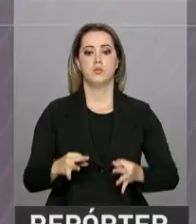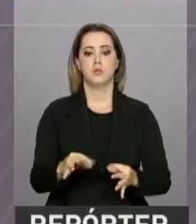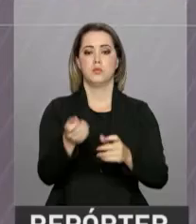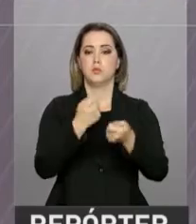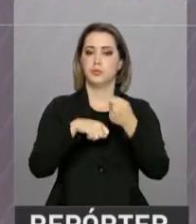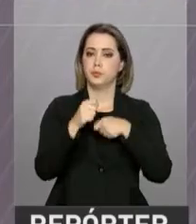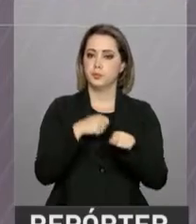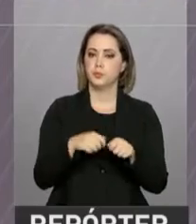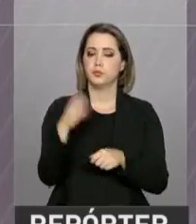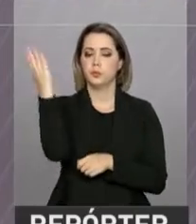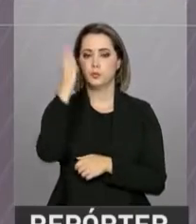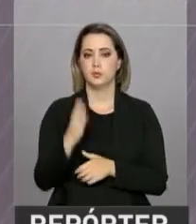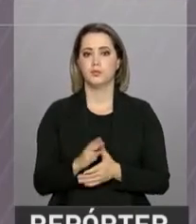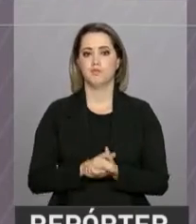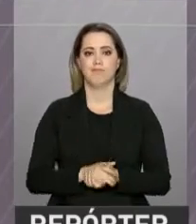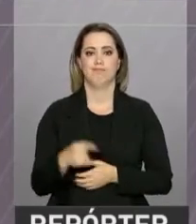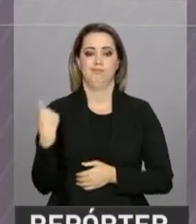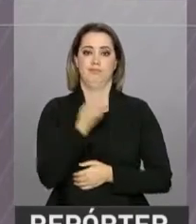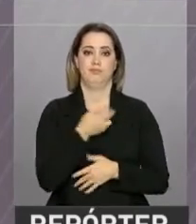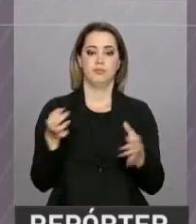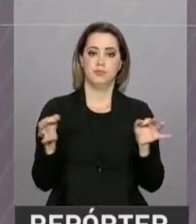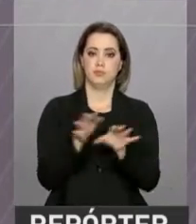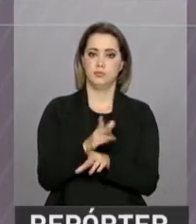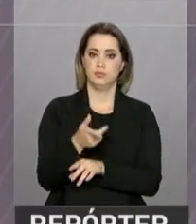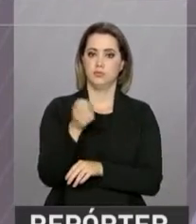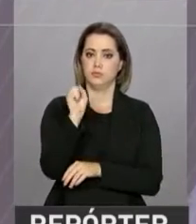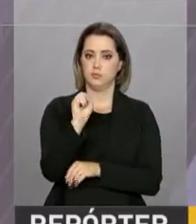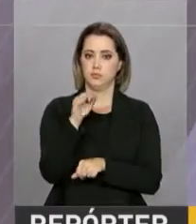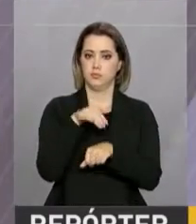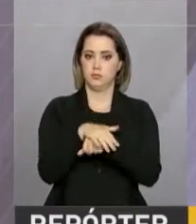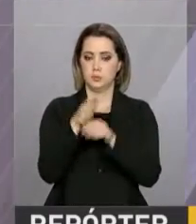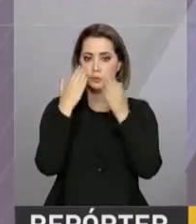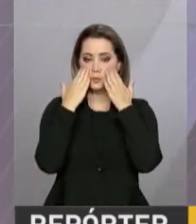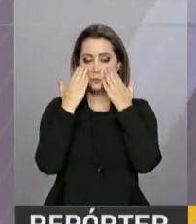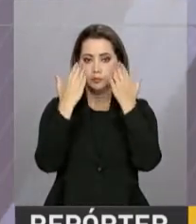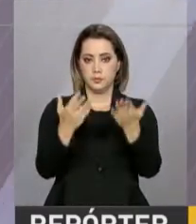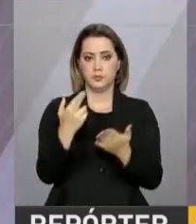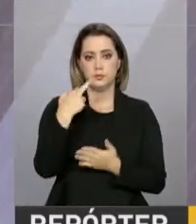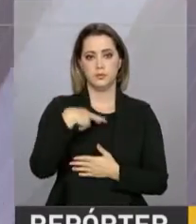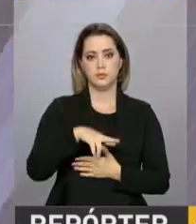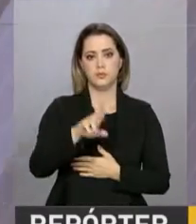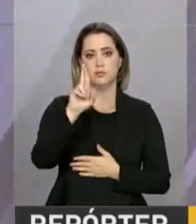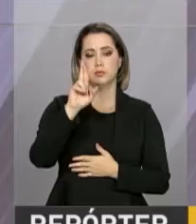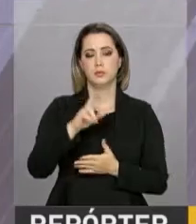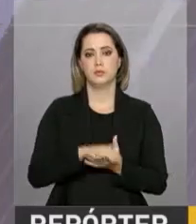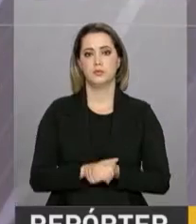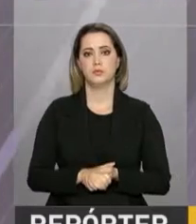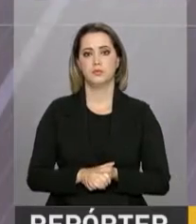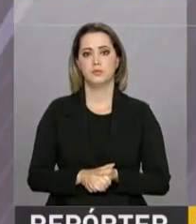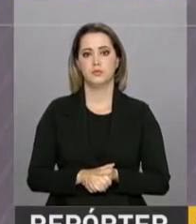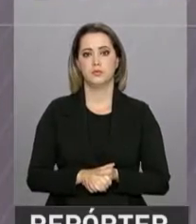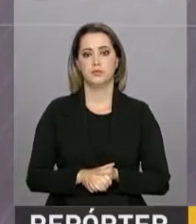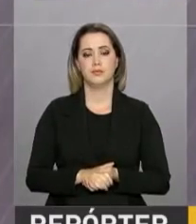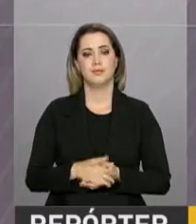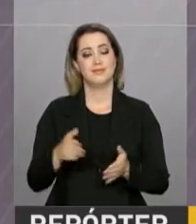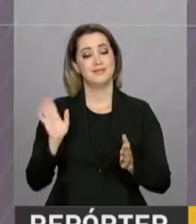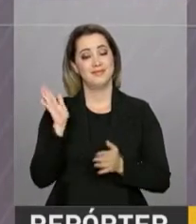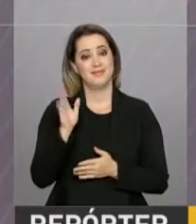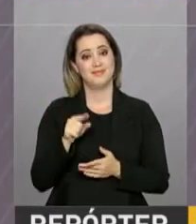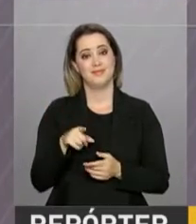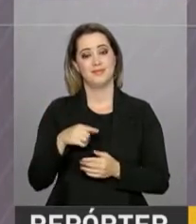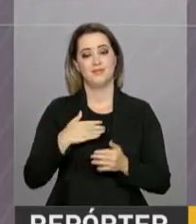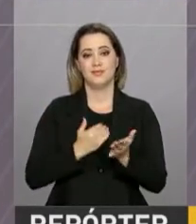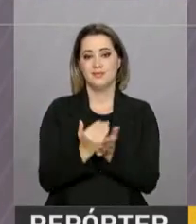brasileira. Nós ficamos por aqui e voltamos às 8 da noite na próxima edição do Repórter NBR. Até daqui a pouco e